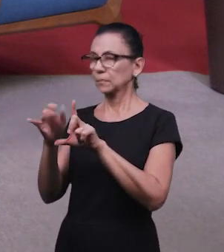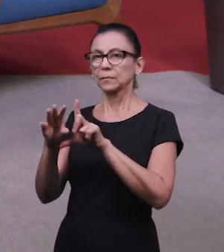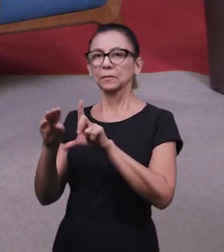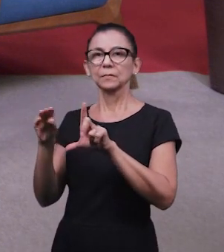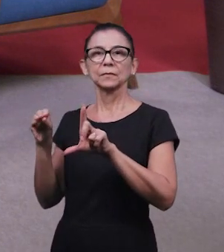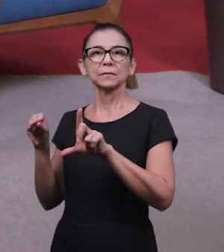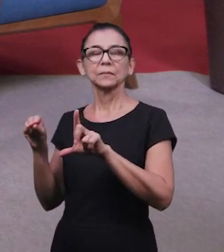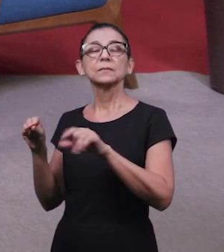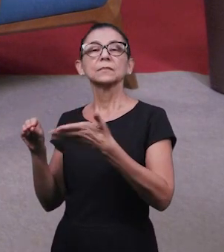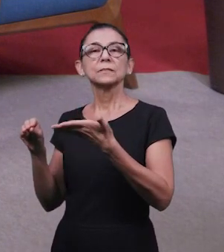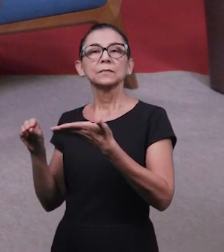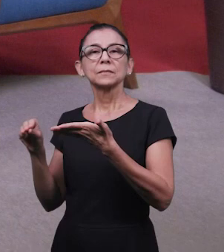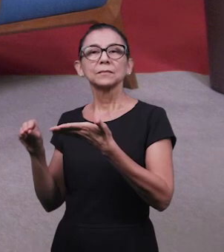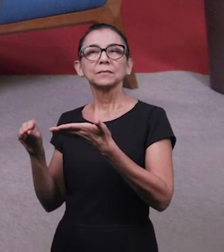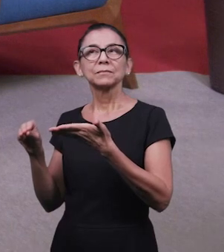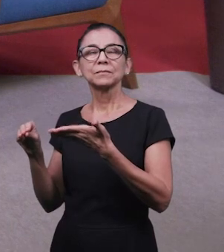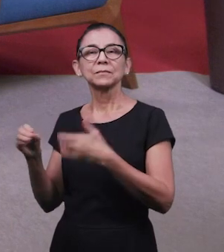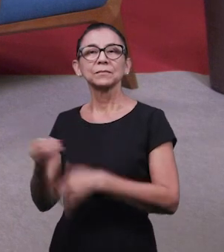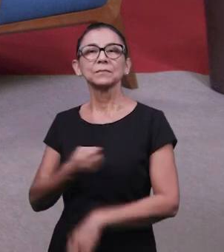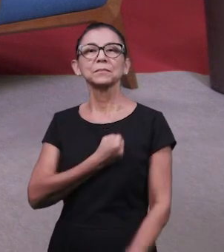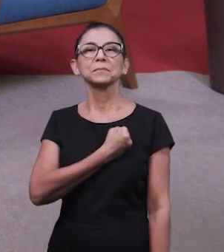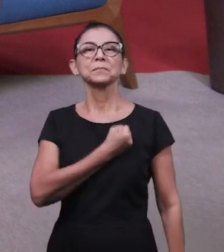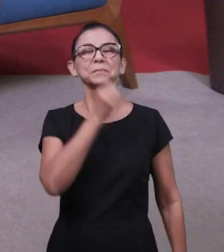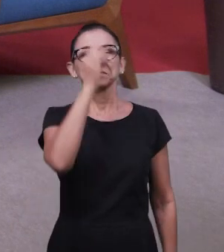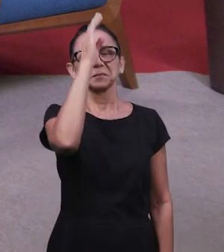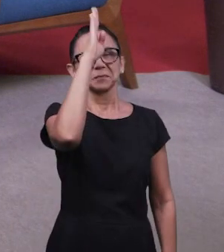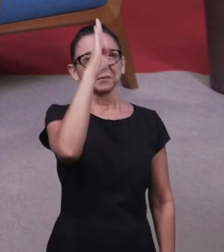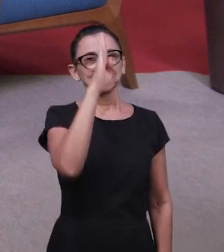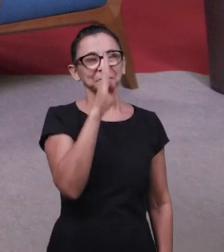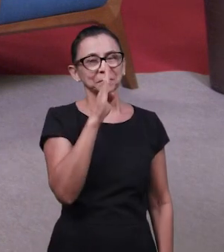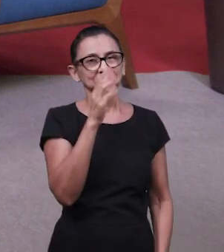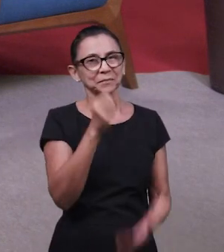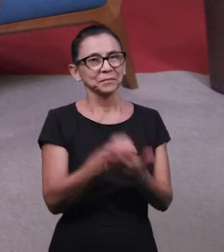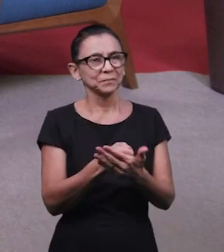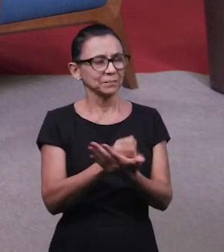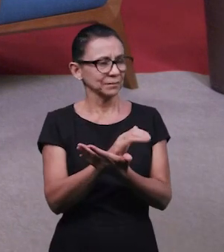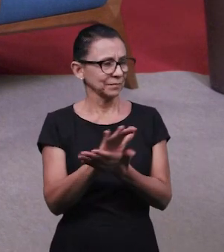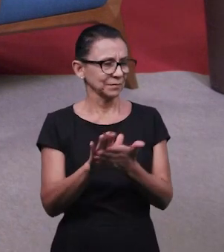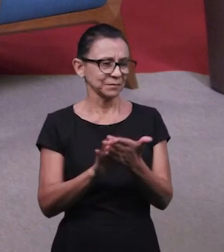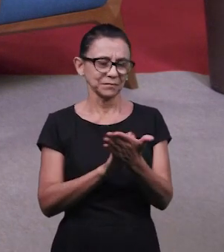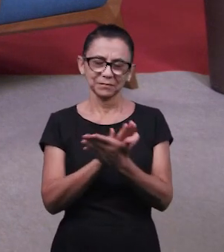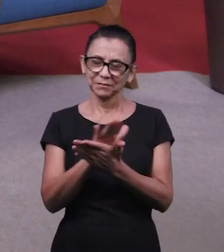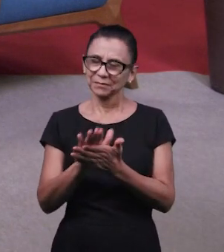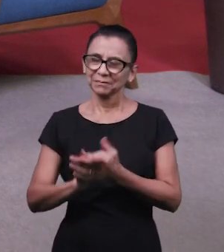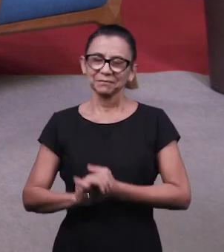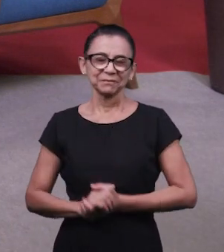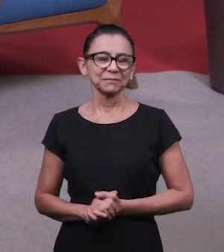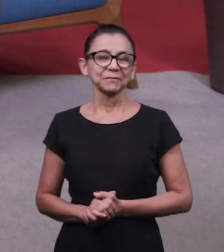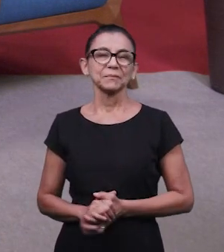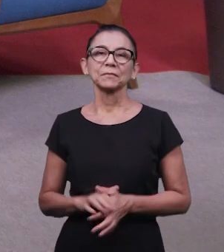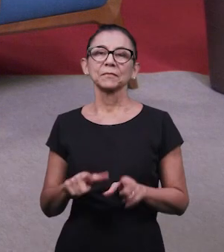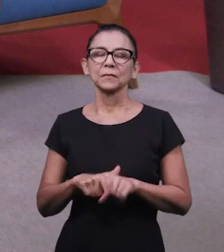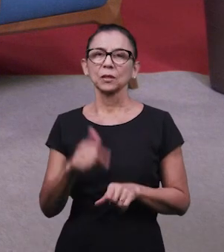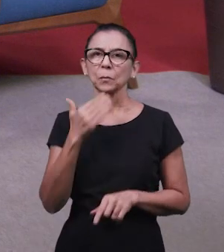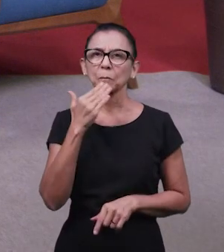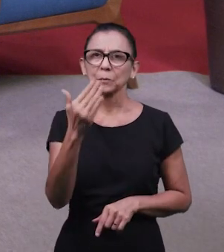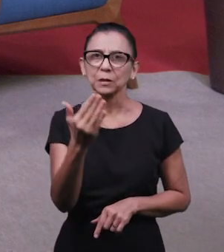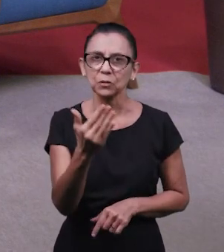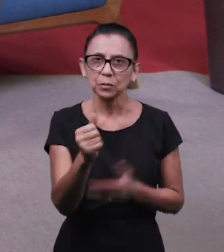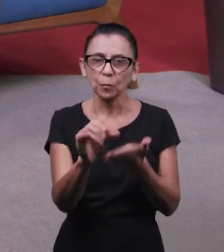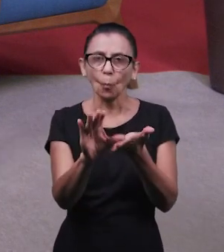por você pelo telefone mesmo. E tudo isso totalmente gratuito. Tem um QR Code aí ao lado do número, você